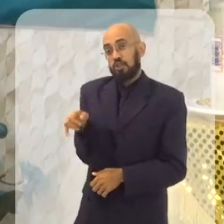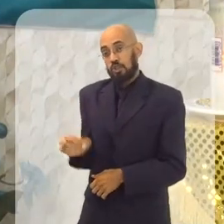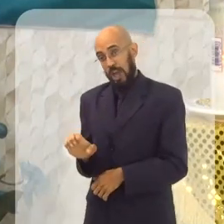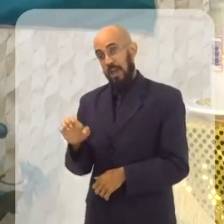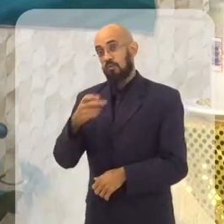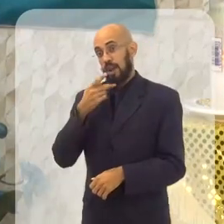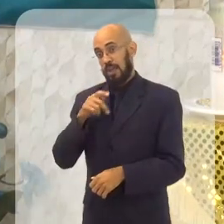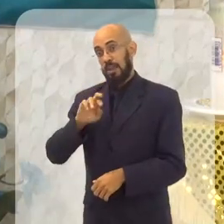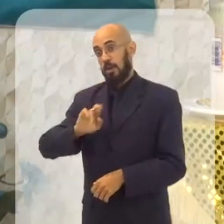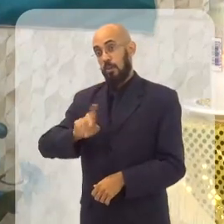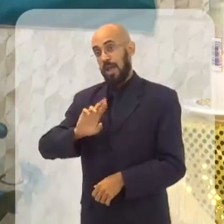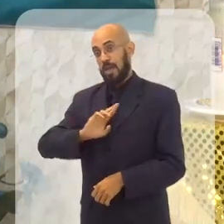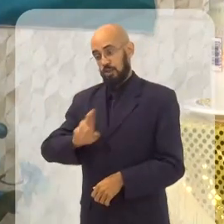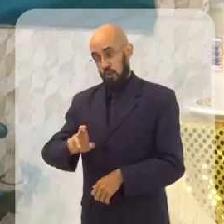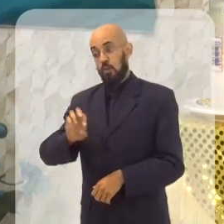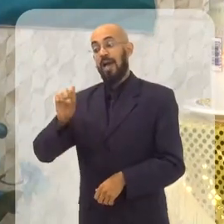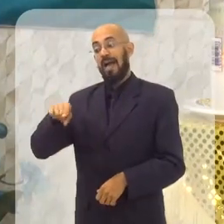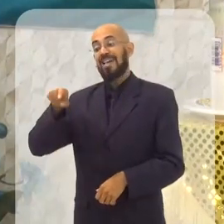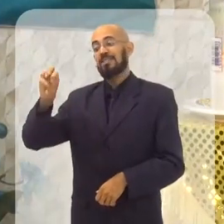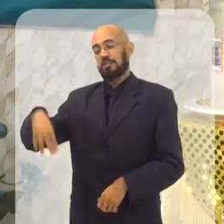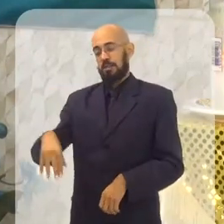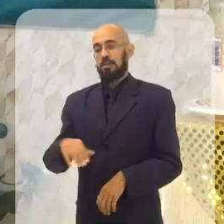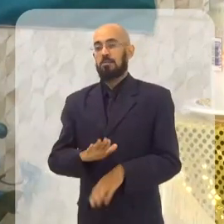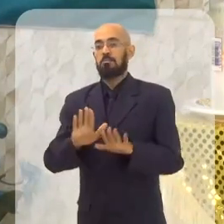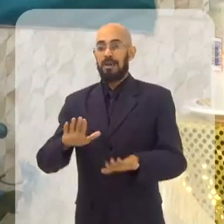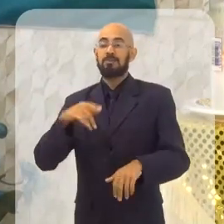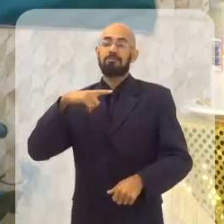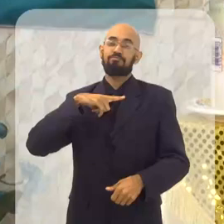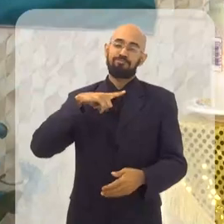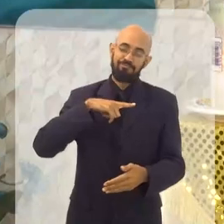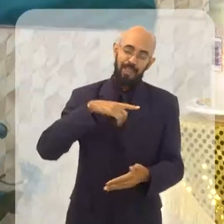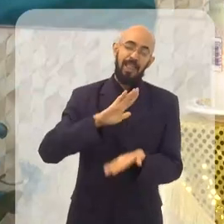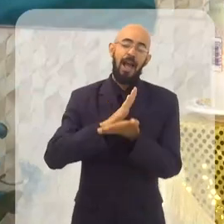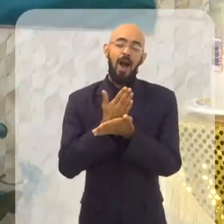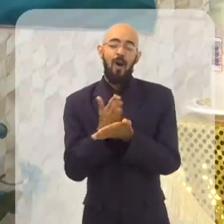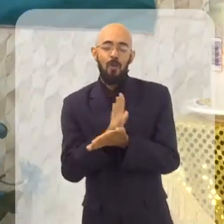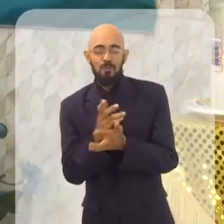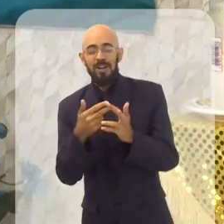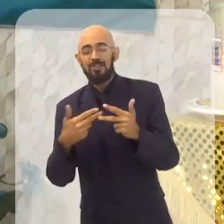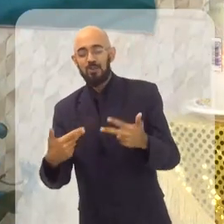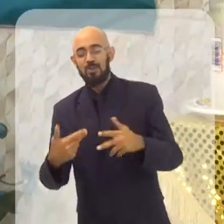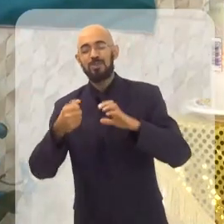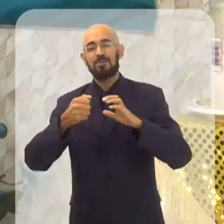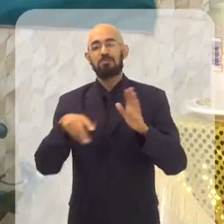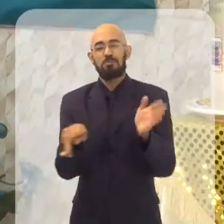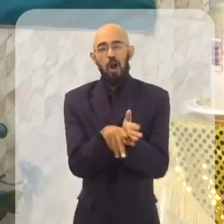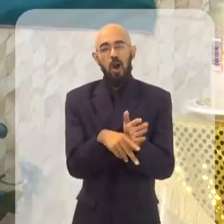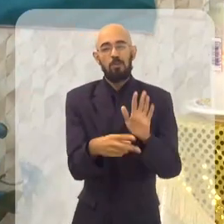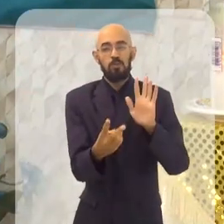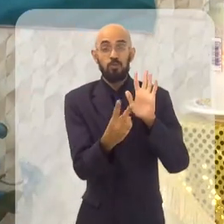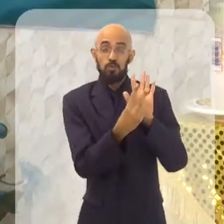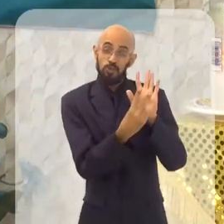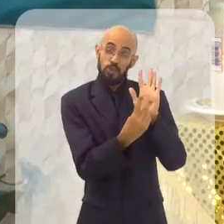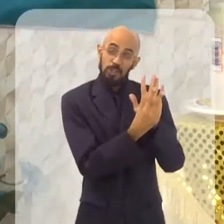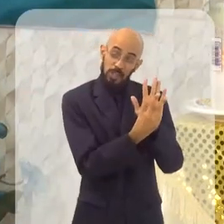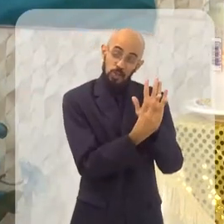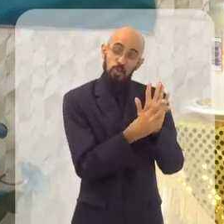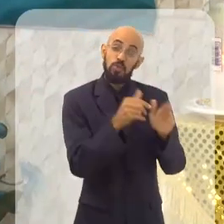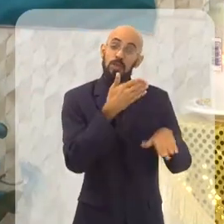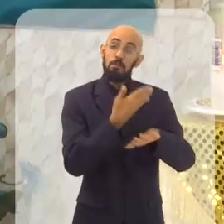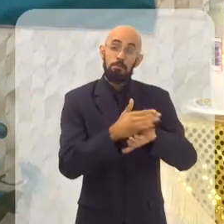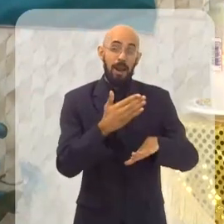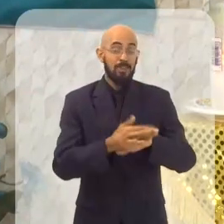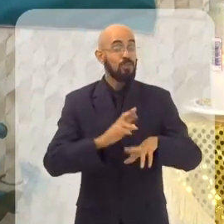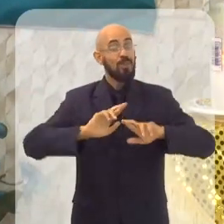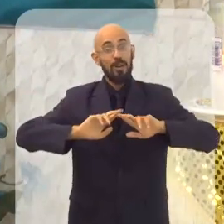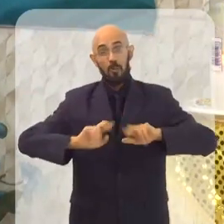religião. Sim, é. Agora, existem algumas coisas indígenas praticadas e isso sim